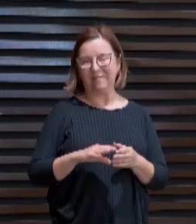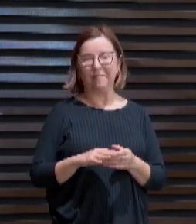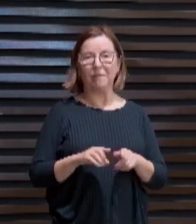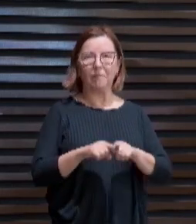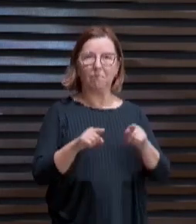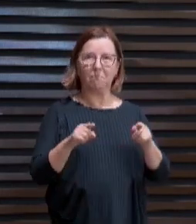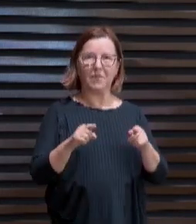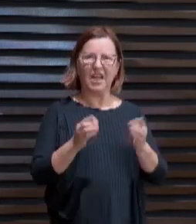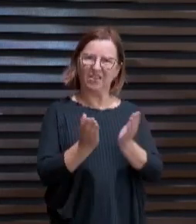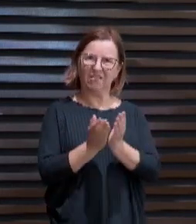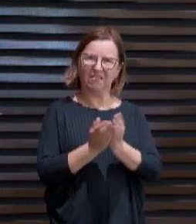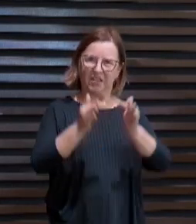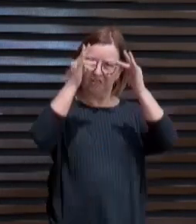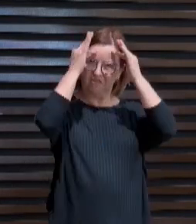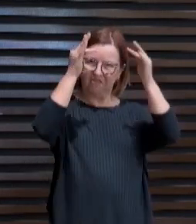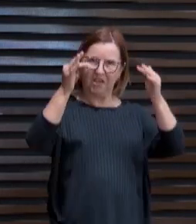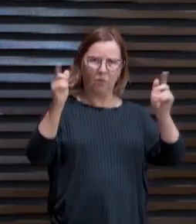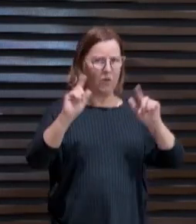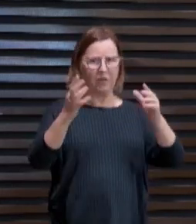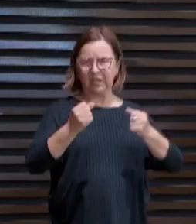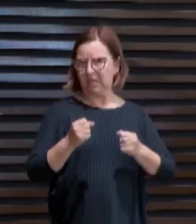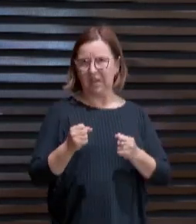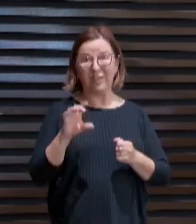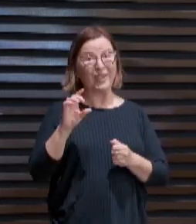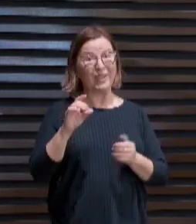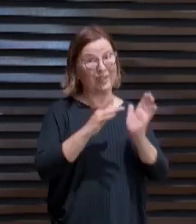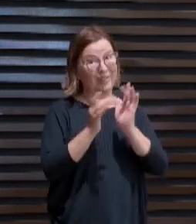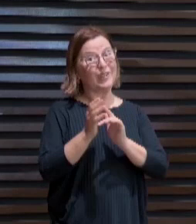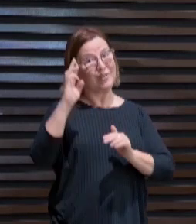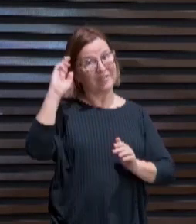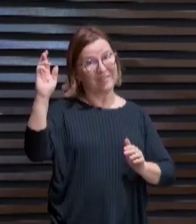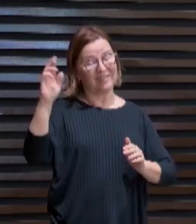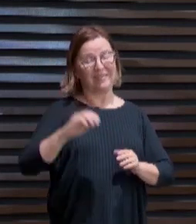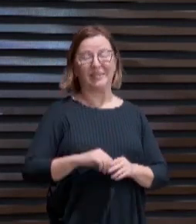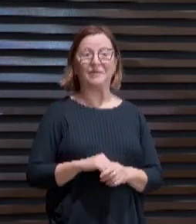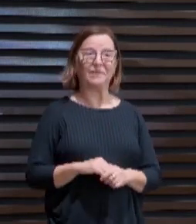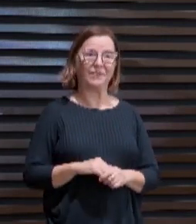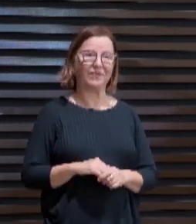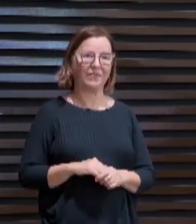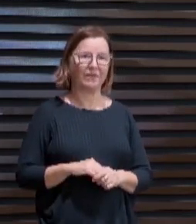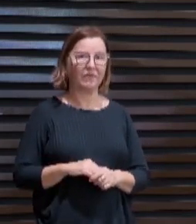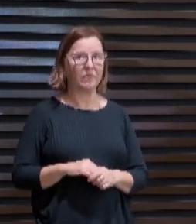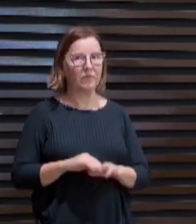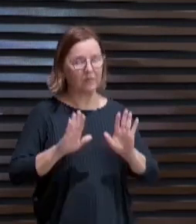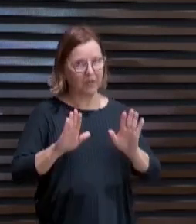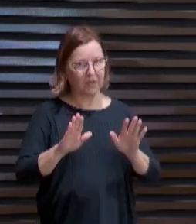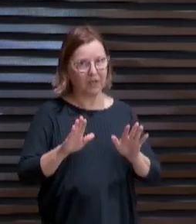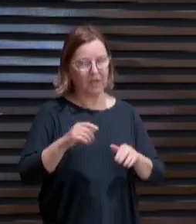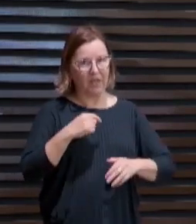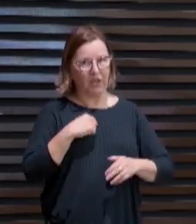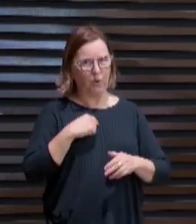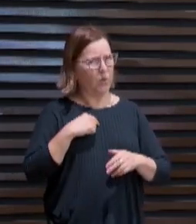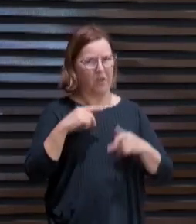ele jamais vai poder fazer uma coisa dessa. Mas, meus irmãos, não quero ser alarmista, não sou profeta